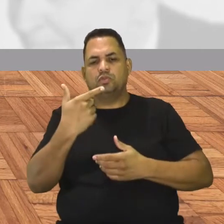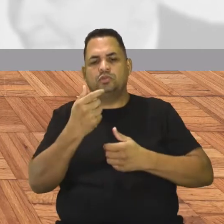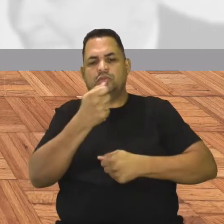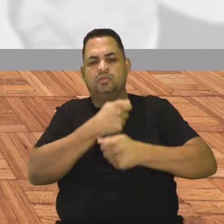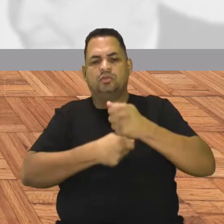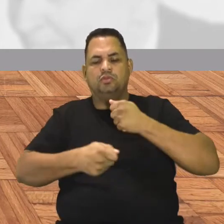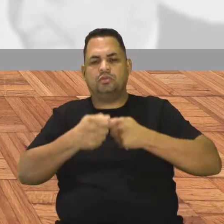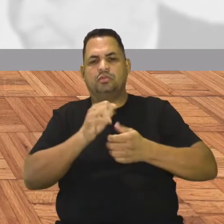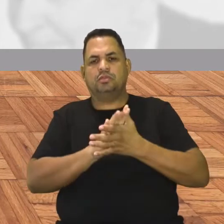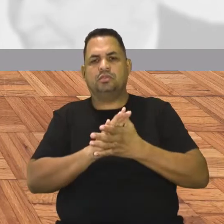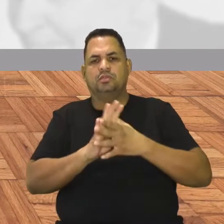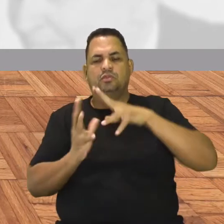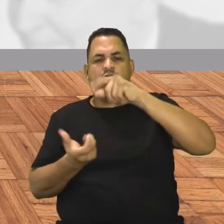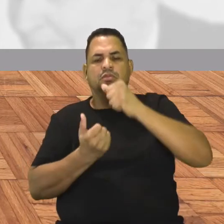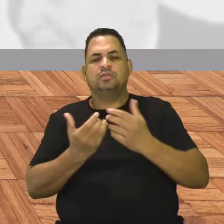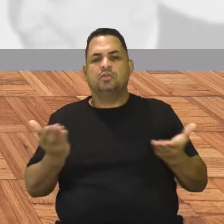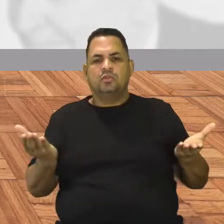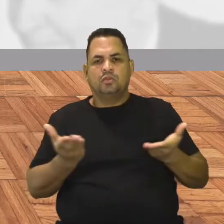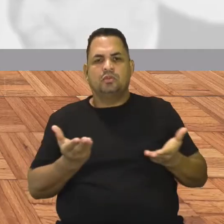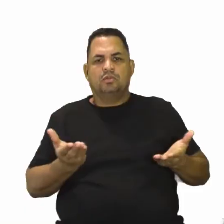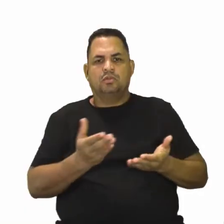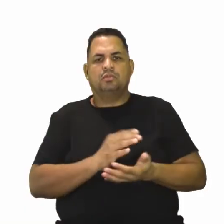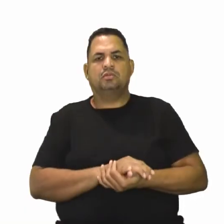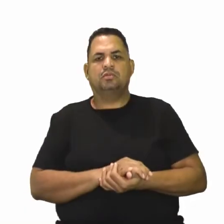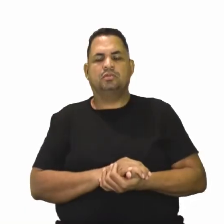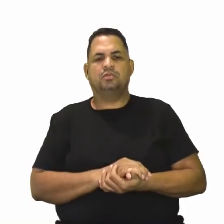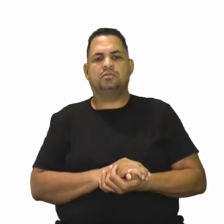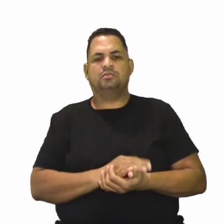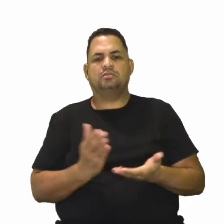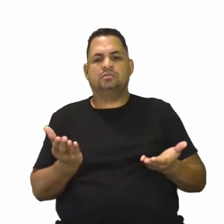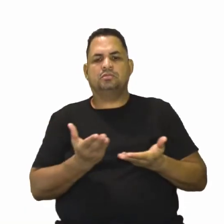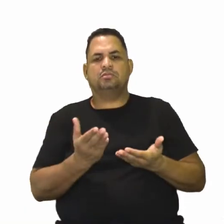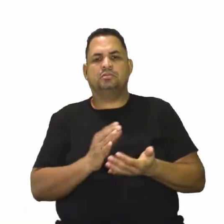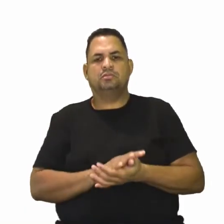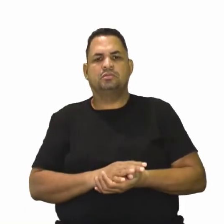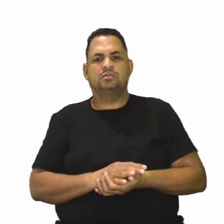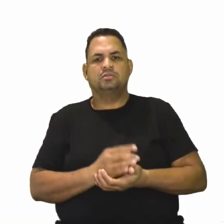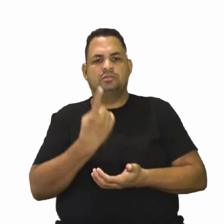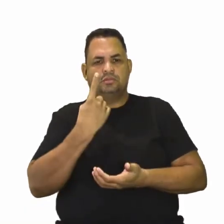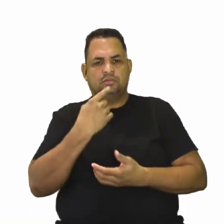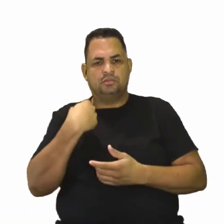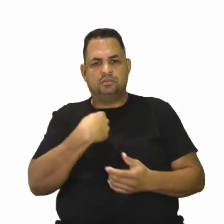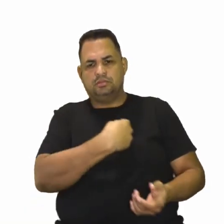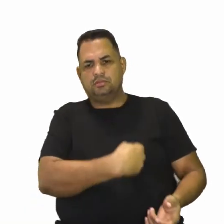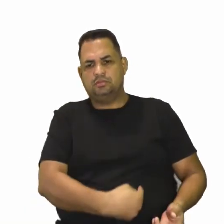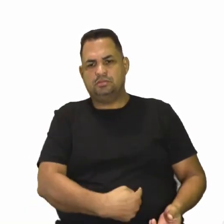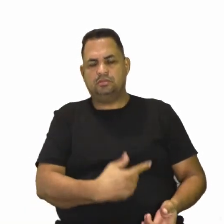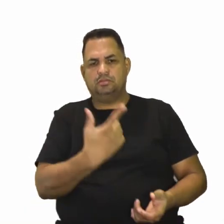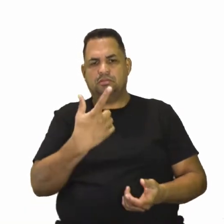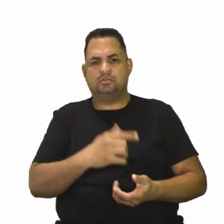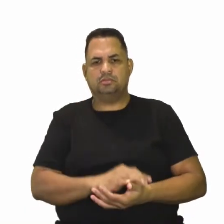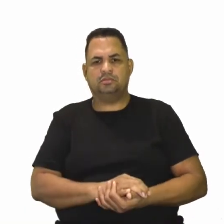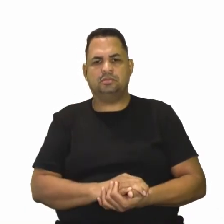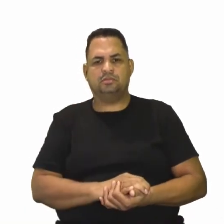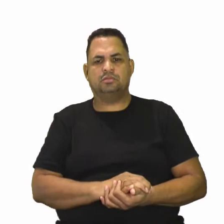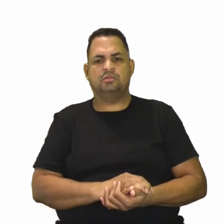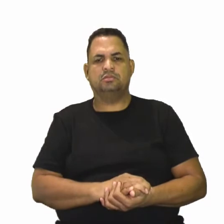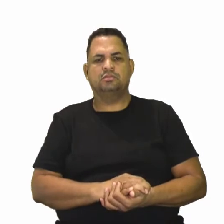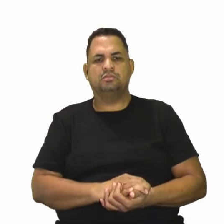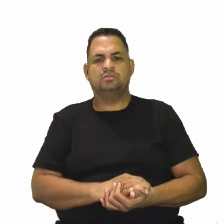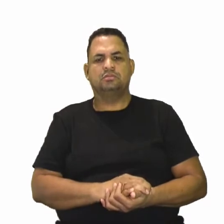da atualidade. Na tela para vocês, porque agora nós iremos ver essa China, a